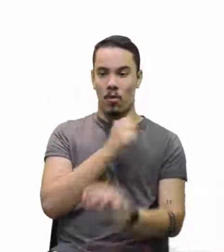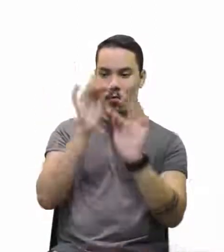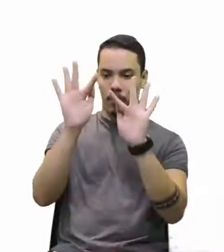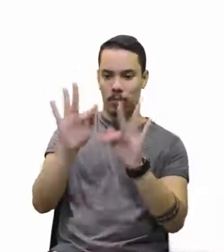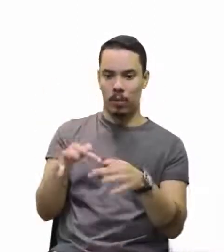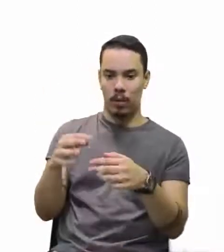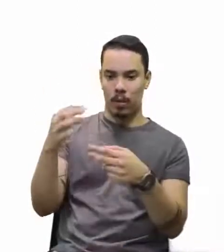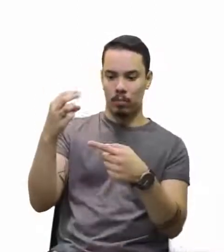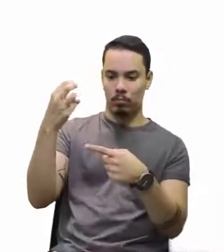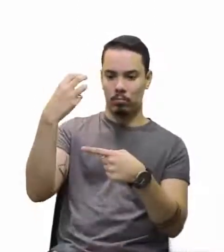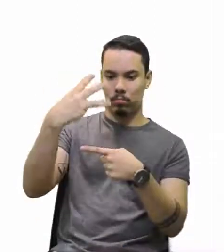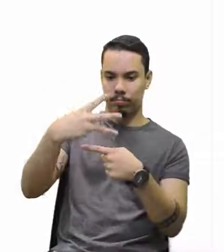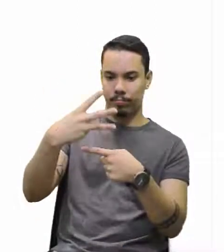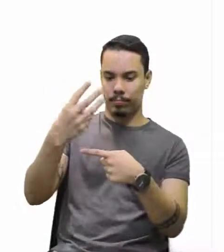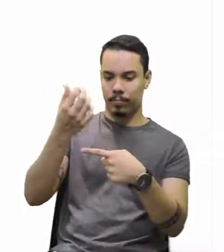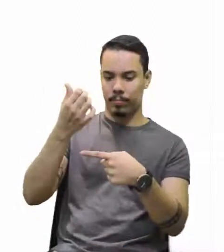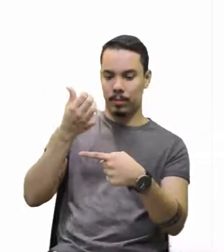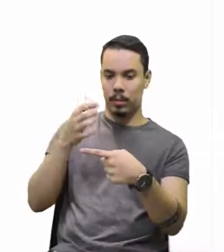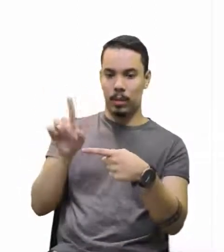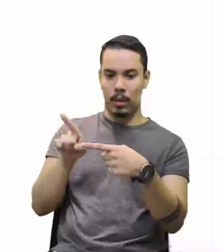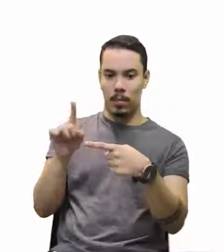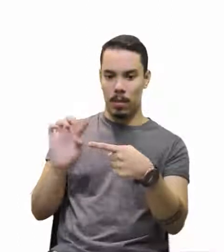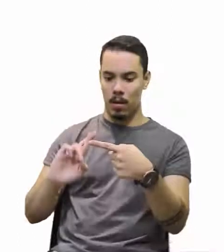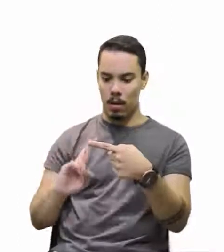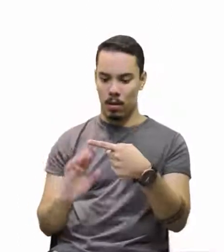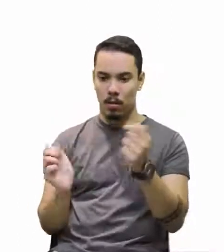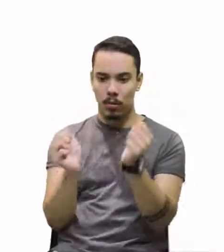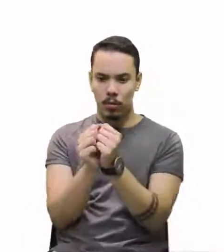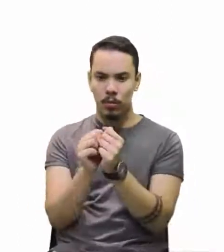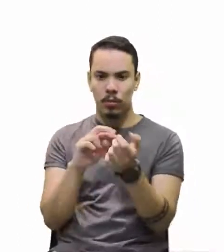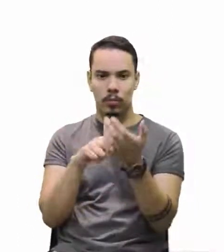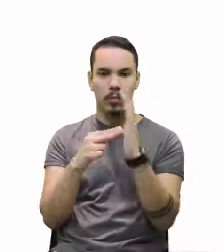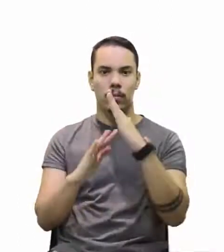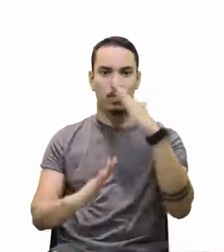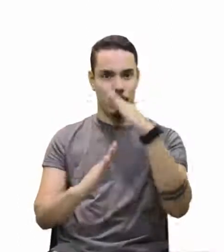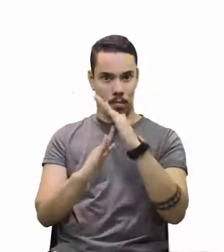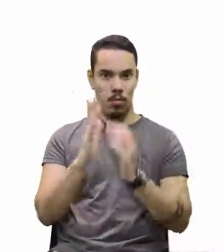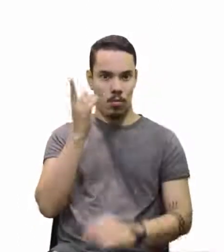bem. Então está ali para limitar essa corrente, certo?